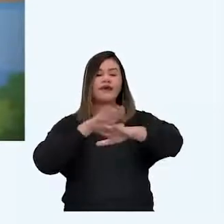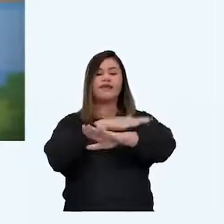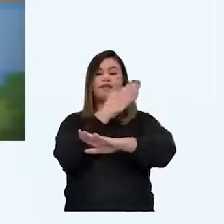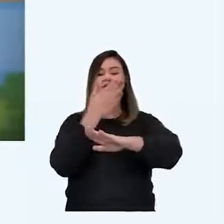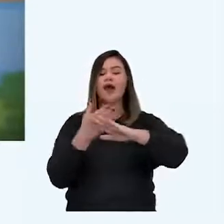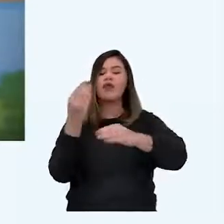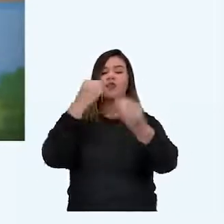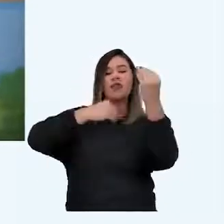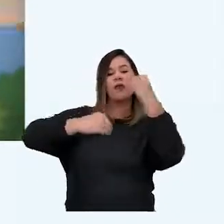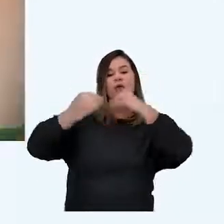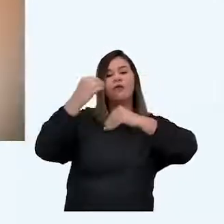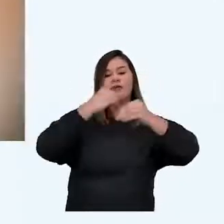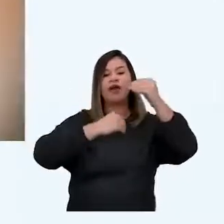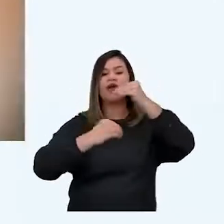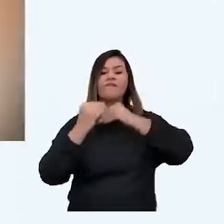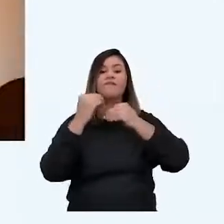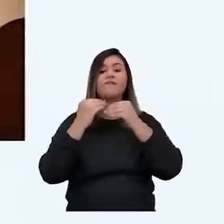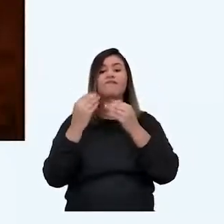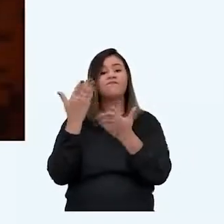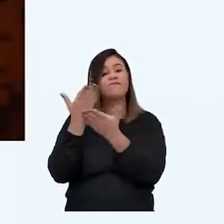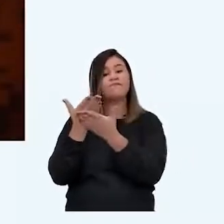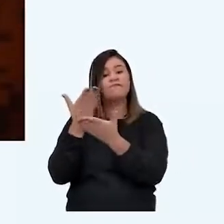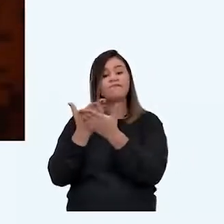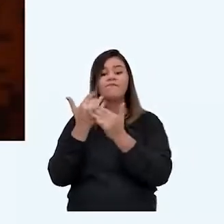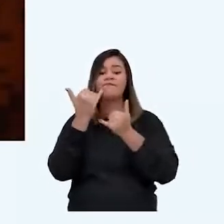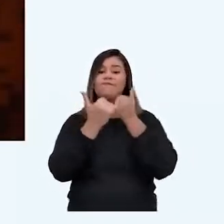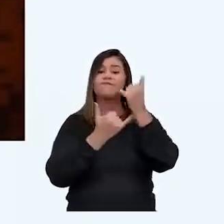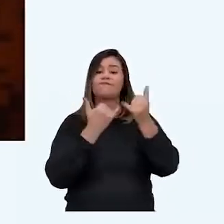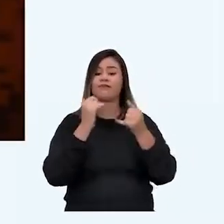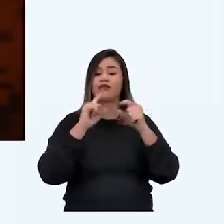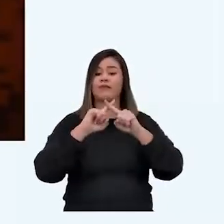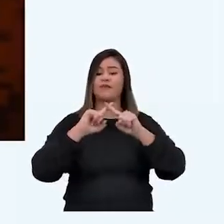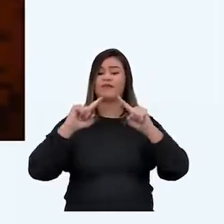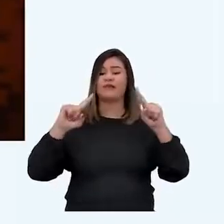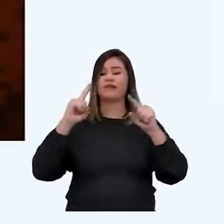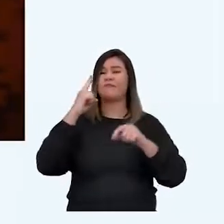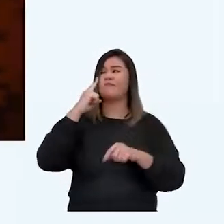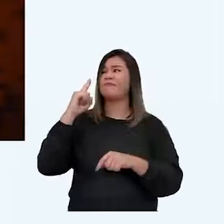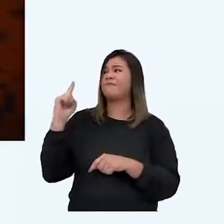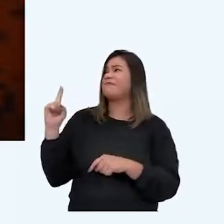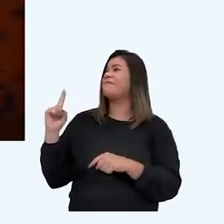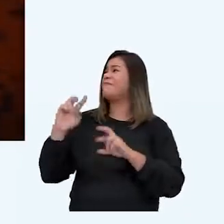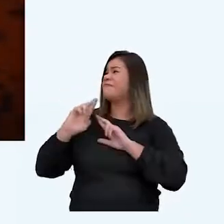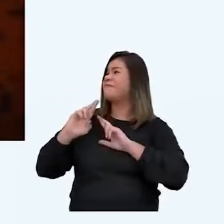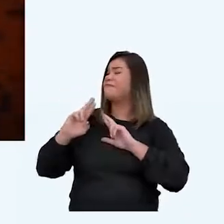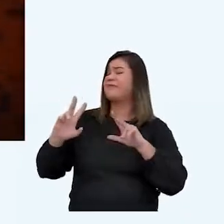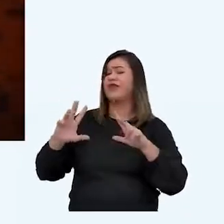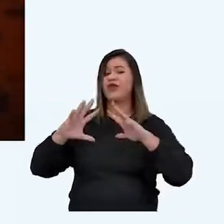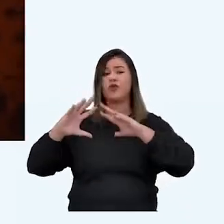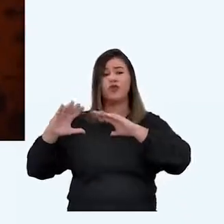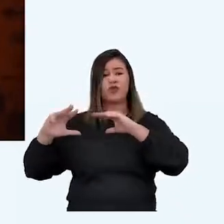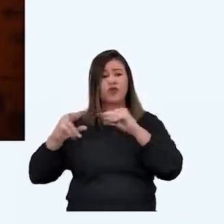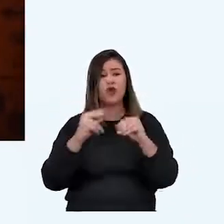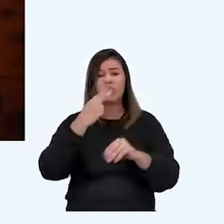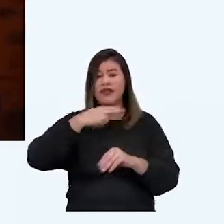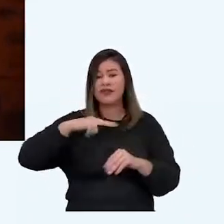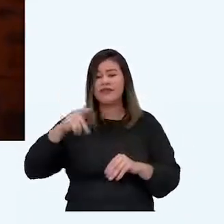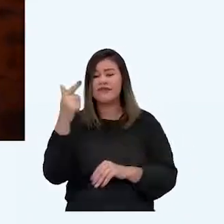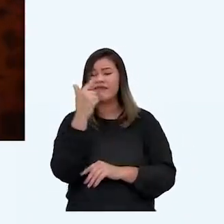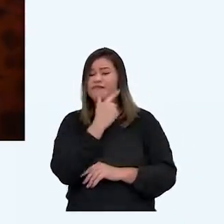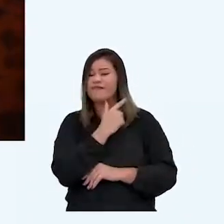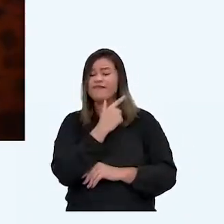estudar, brincar. Mas, infelizmente, não é bem assim. Nem toda criança segue essa mesma rotina da